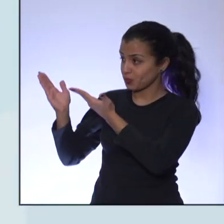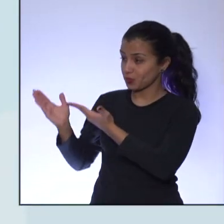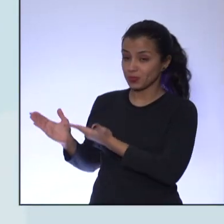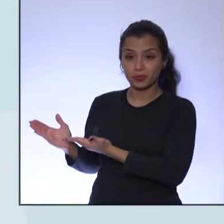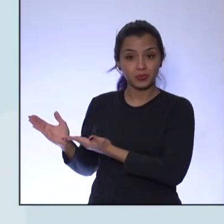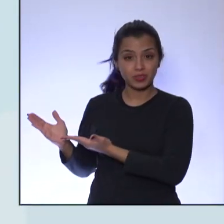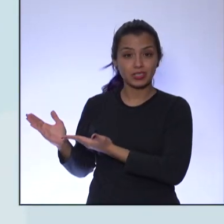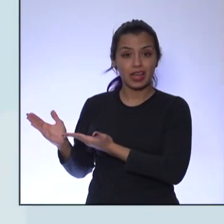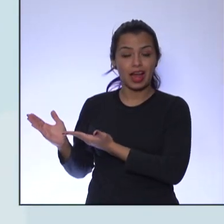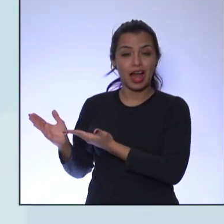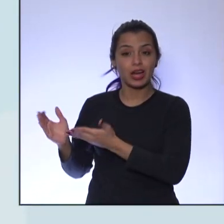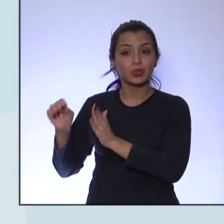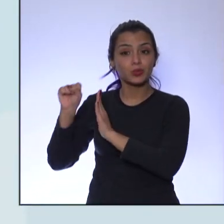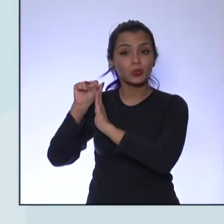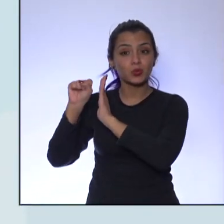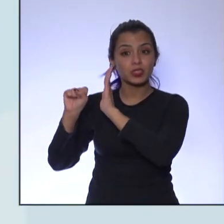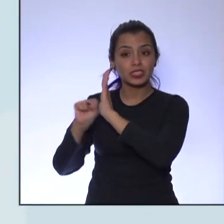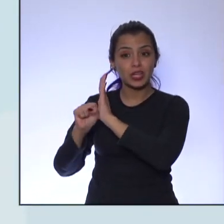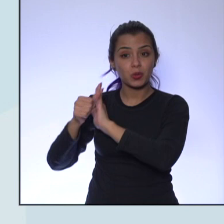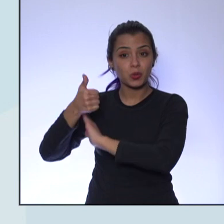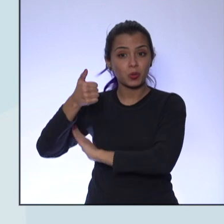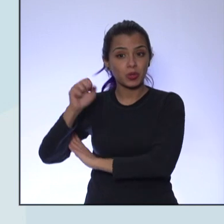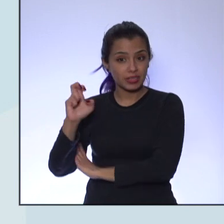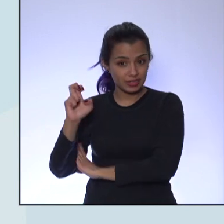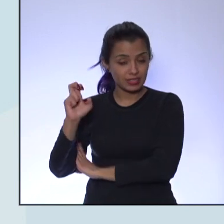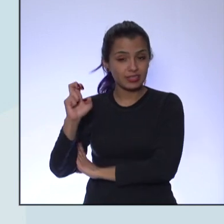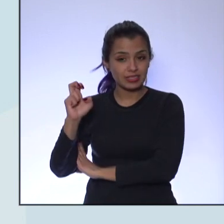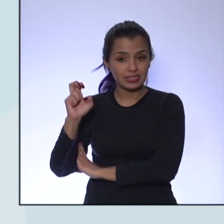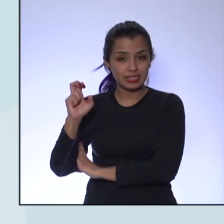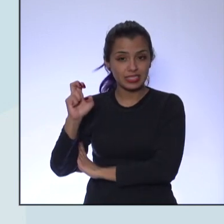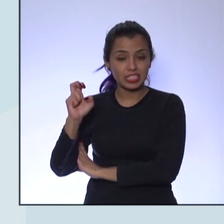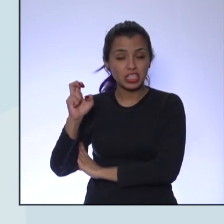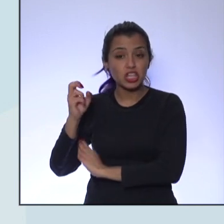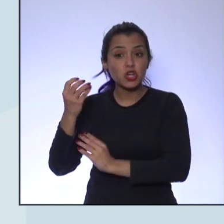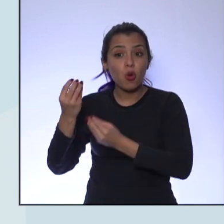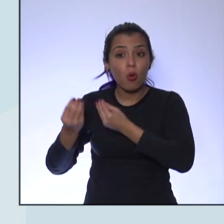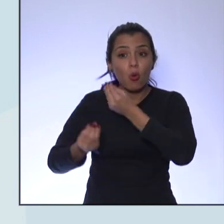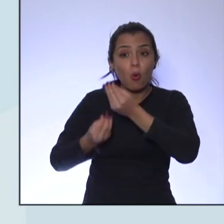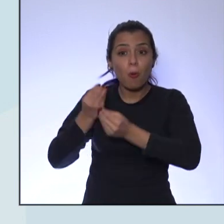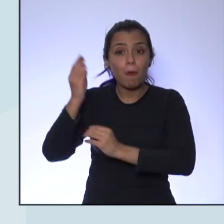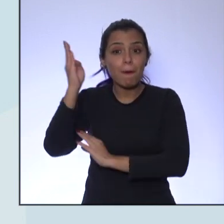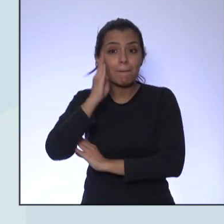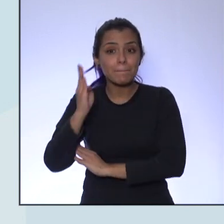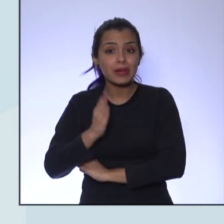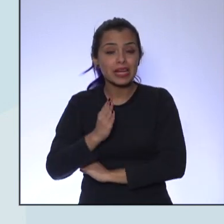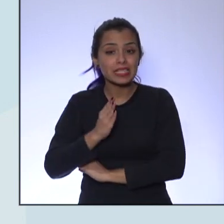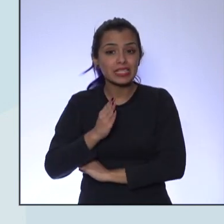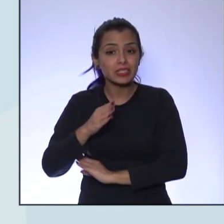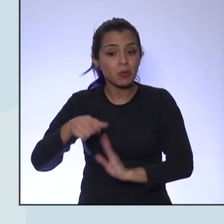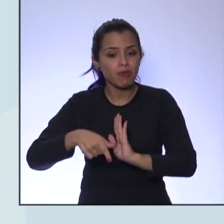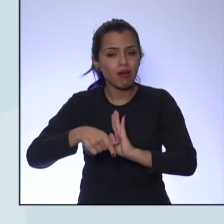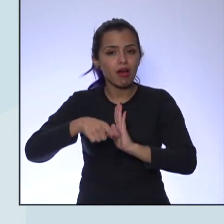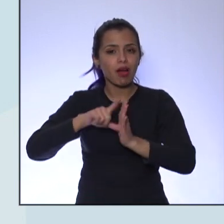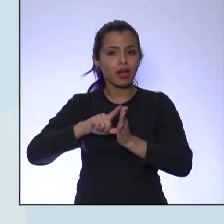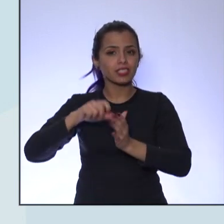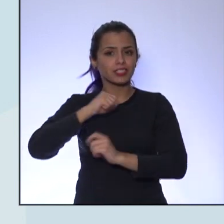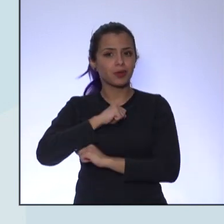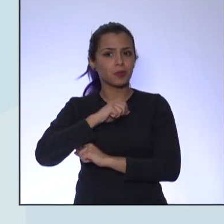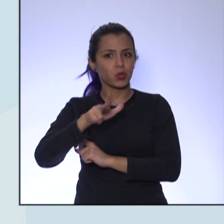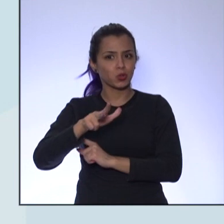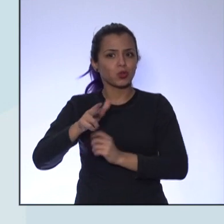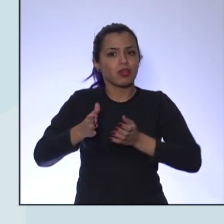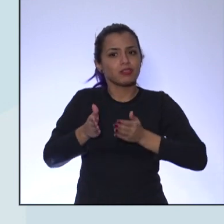do século XV, que mostra como era o território brasileiro antes da chegada dos portugueses. A gente consegue observar que